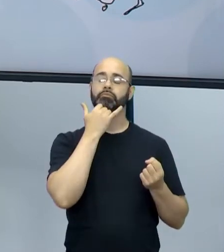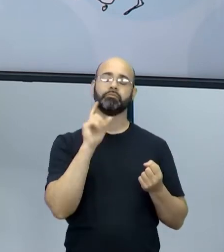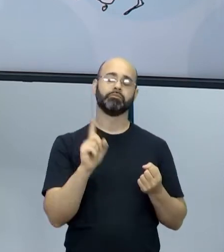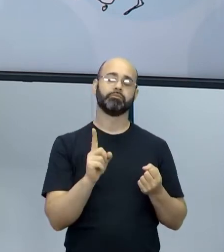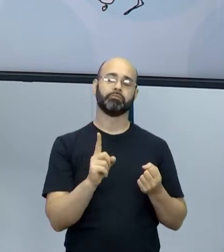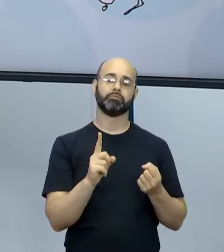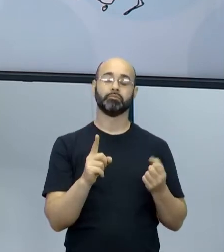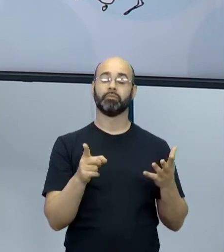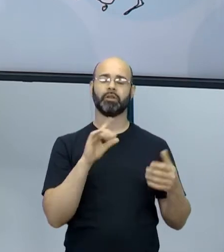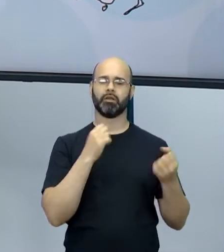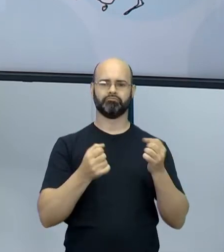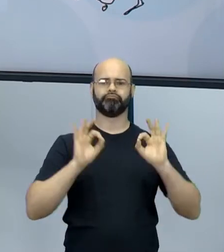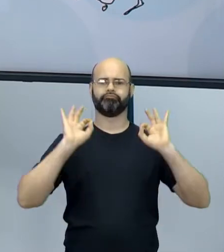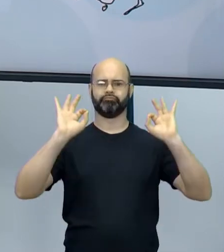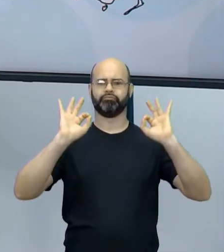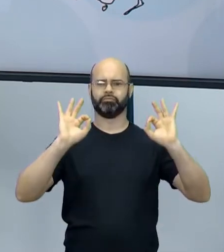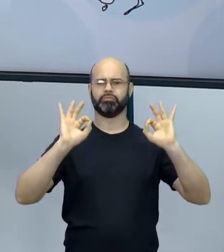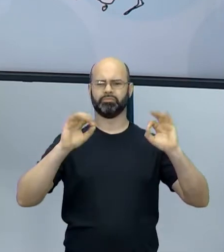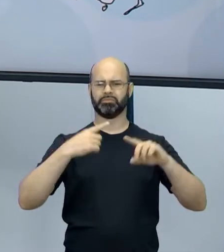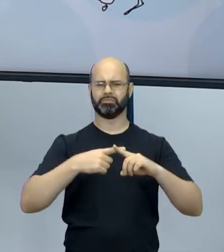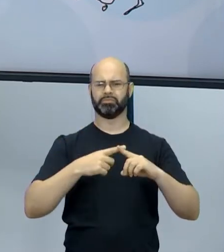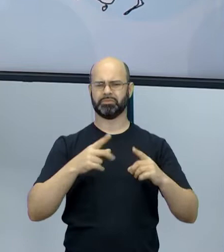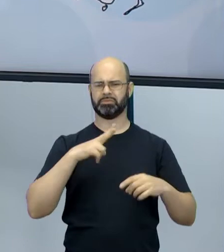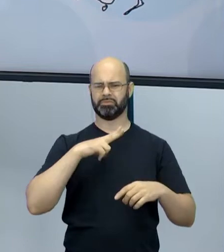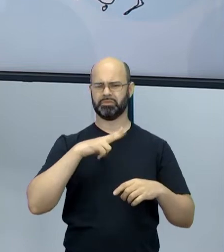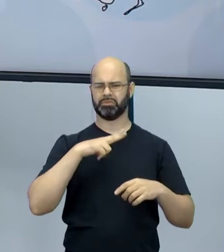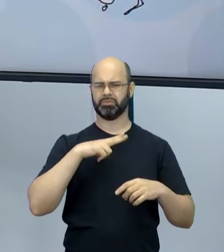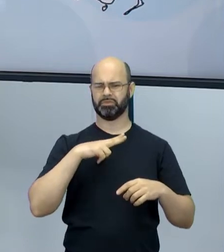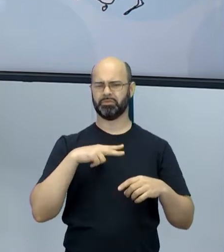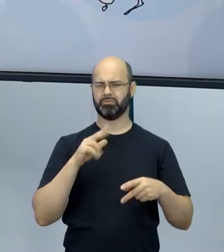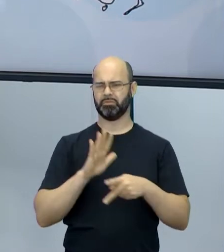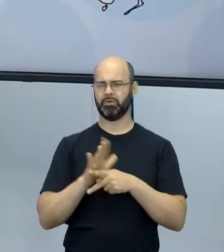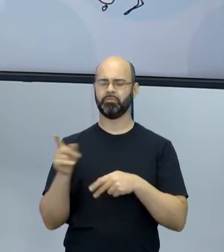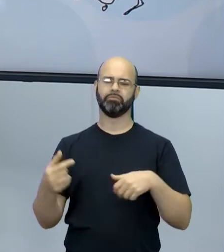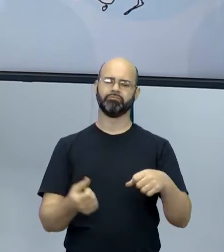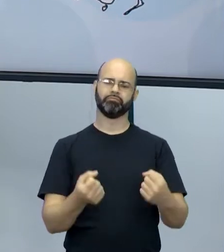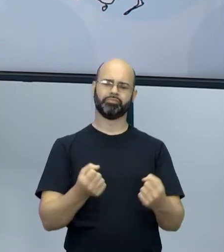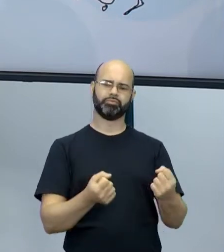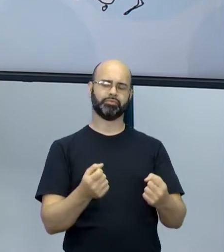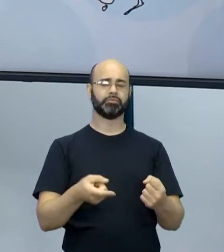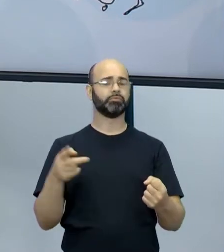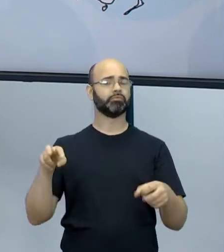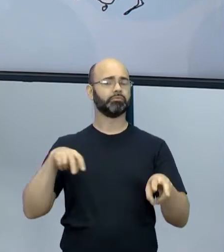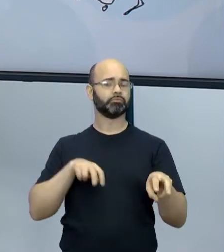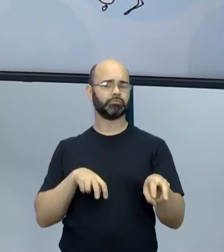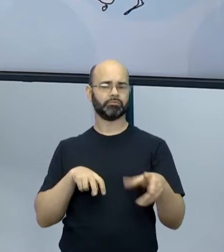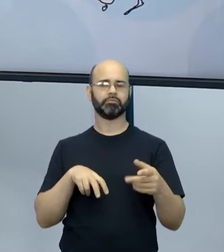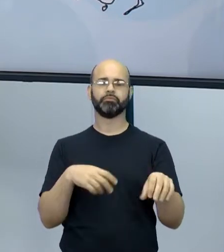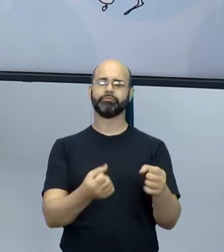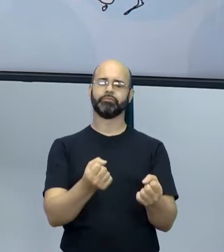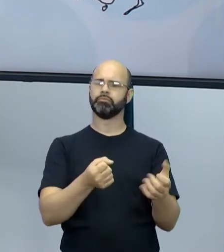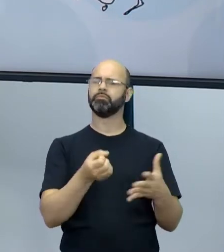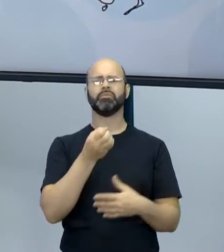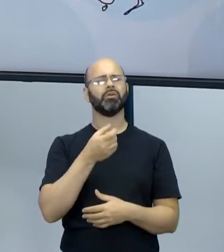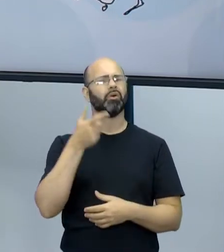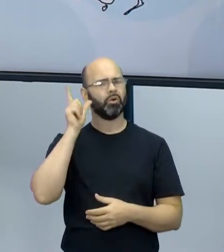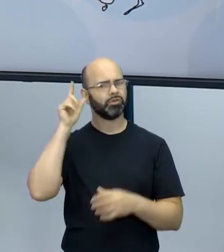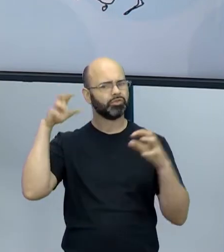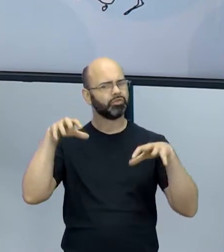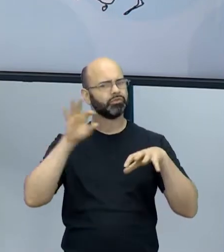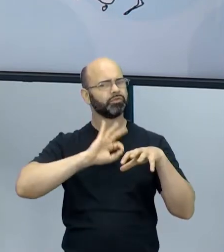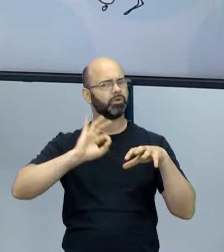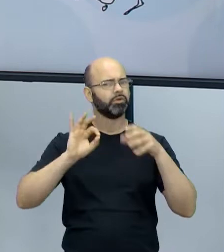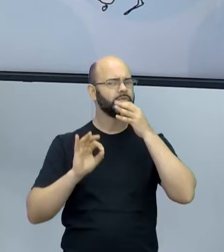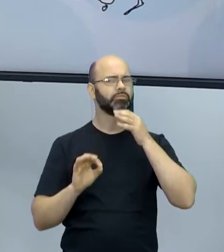dirigindo a limusine, algo que ele era motorista particular do cara. E o cara falou assim, nossa, que bênção a chuva de ontem, né? Que